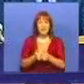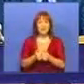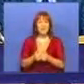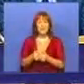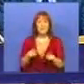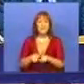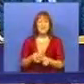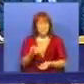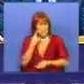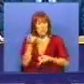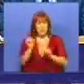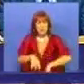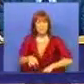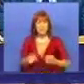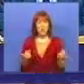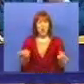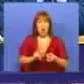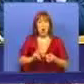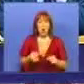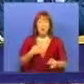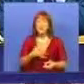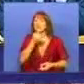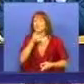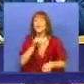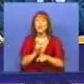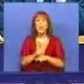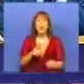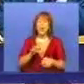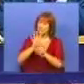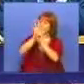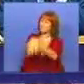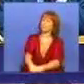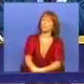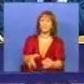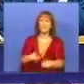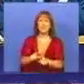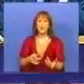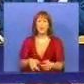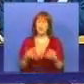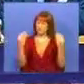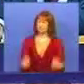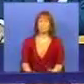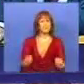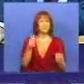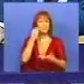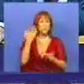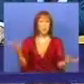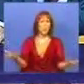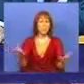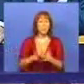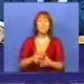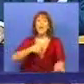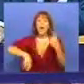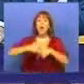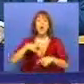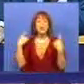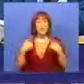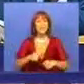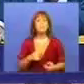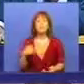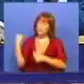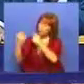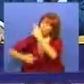nem desconhecemos aquilo que referiu ser uma discriminação injustificável. Nós temos